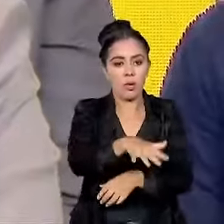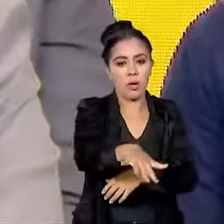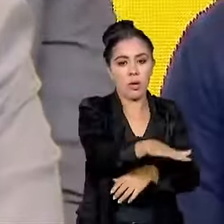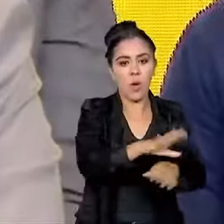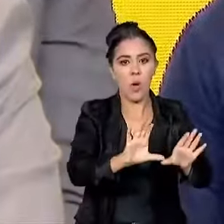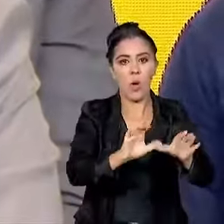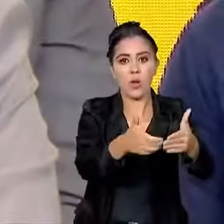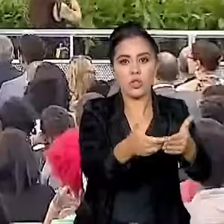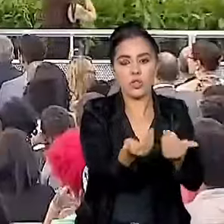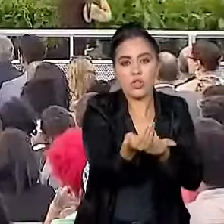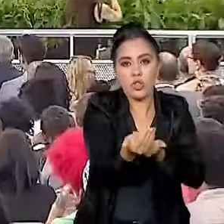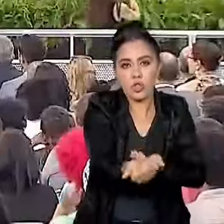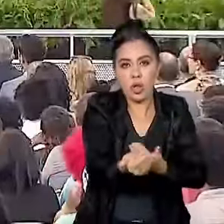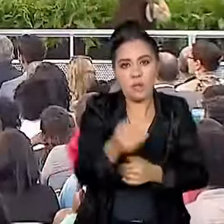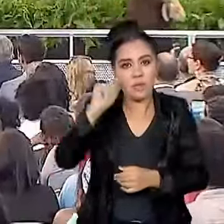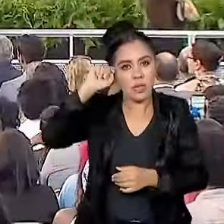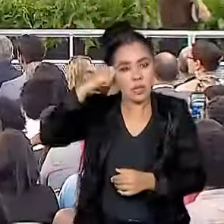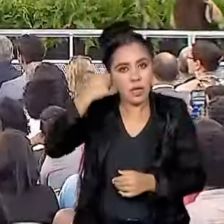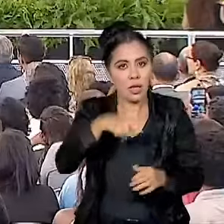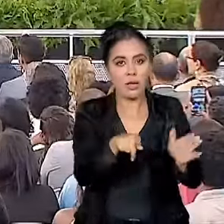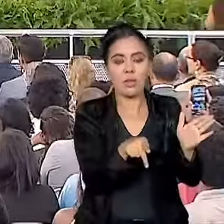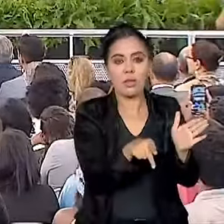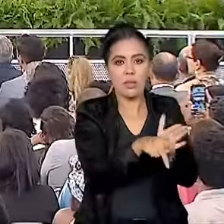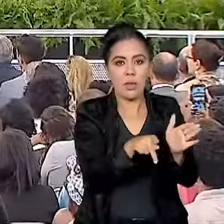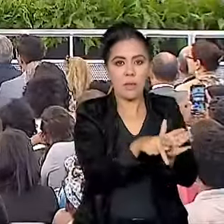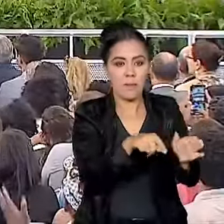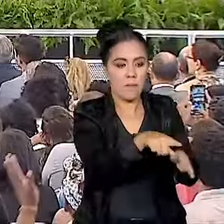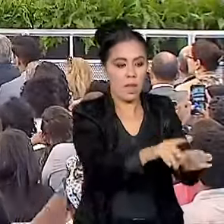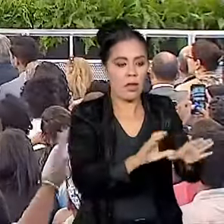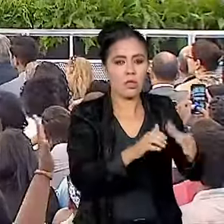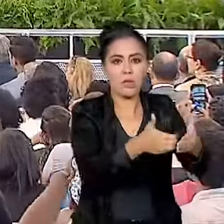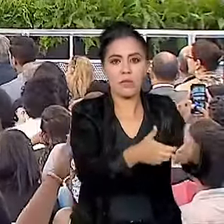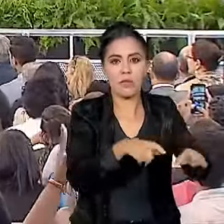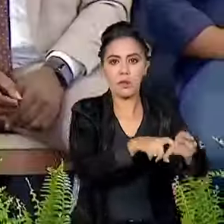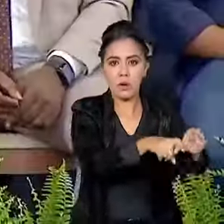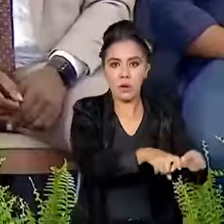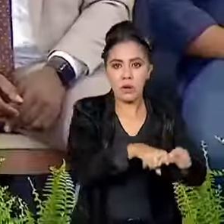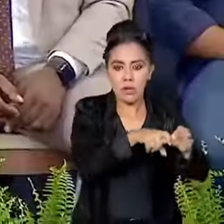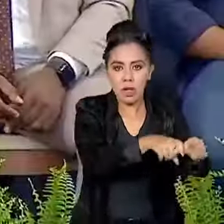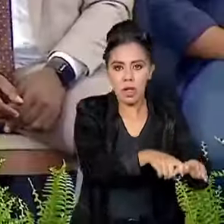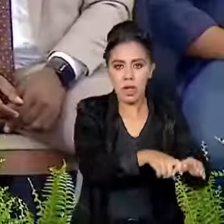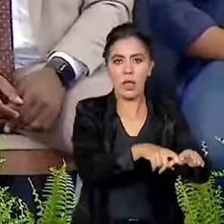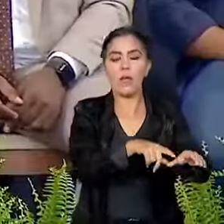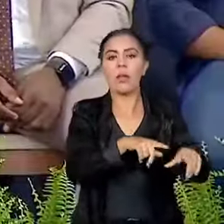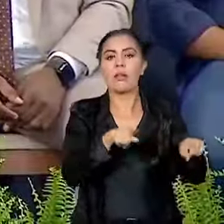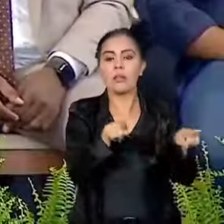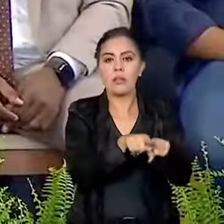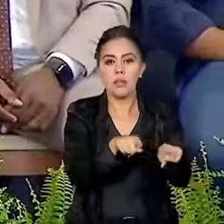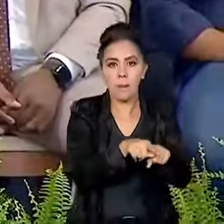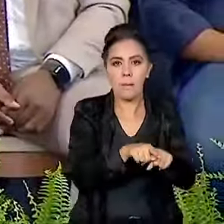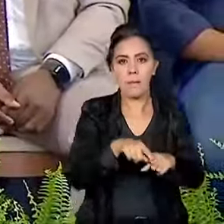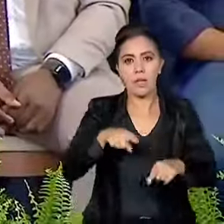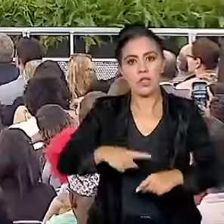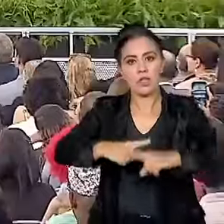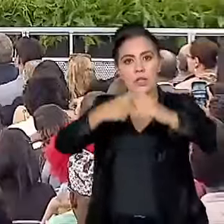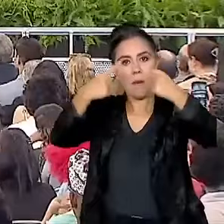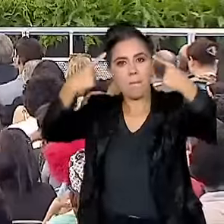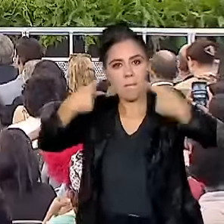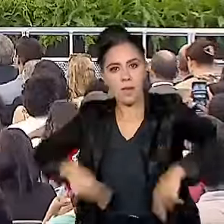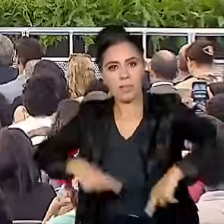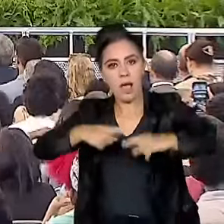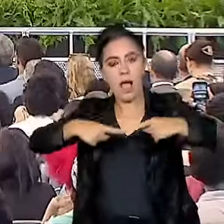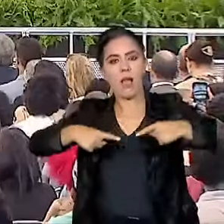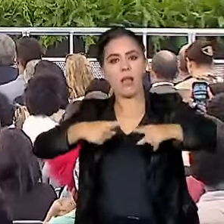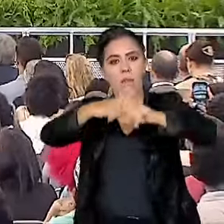negros, juventude de terreiro, circuito nacional de batalha de rima